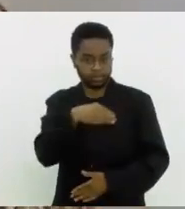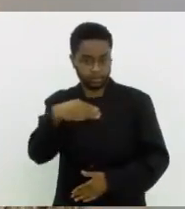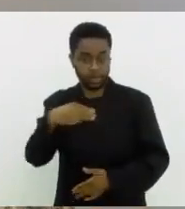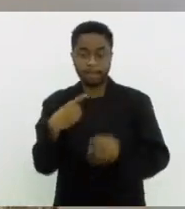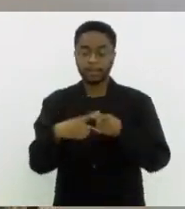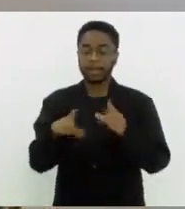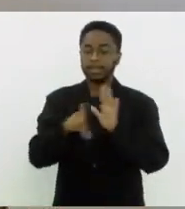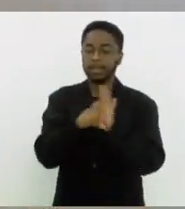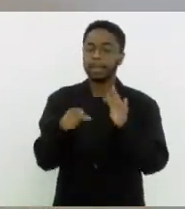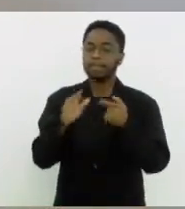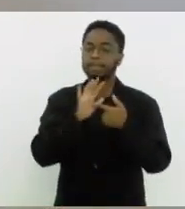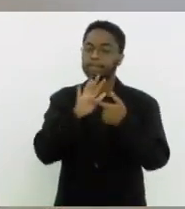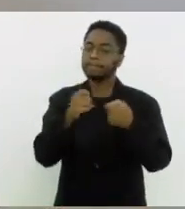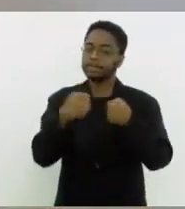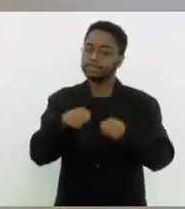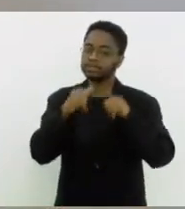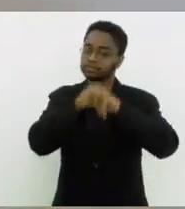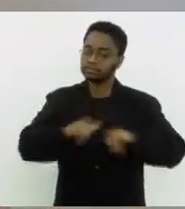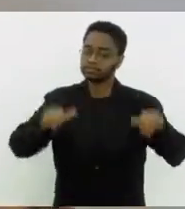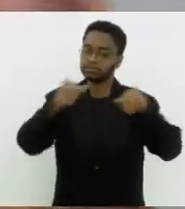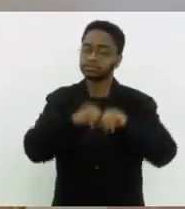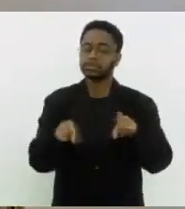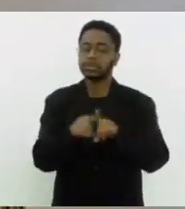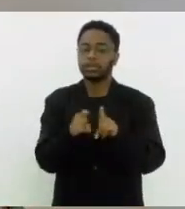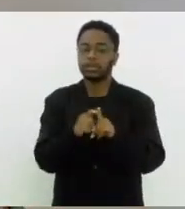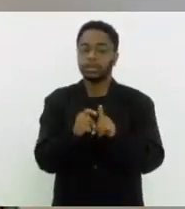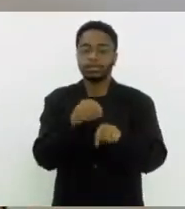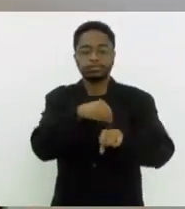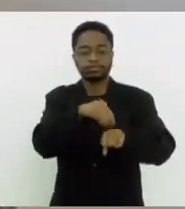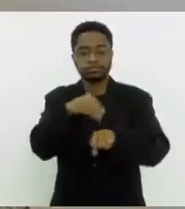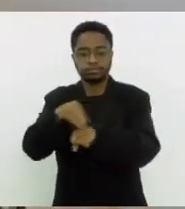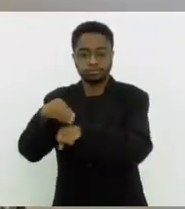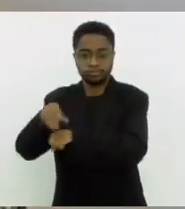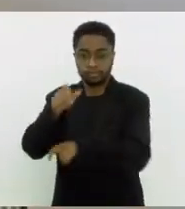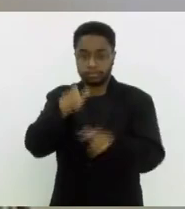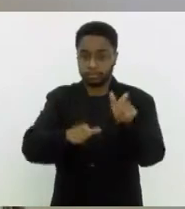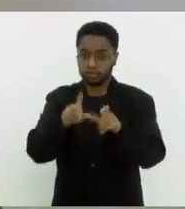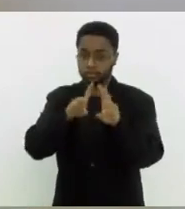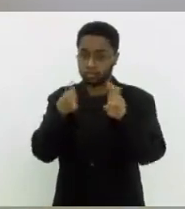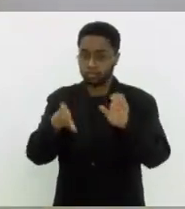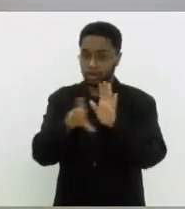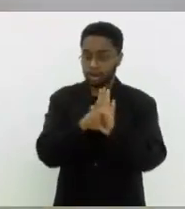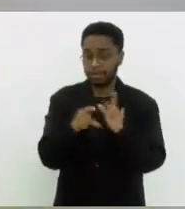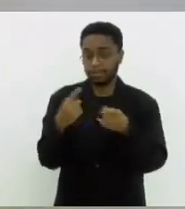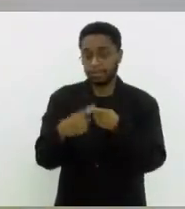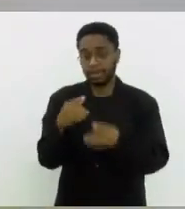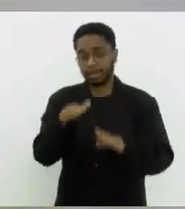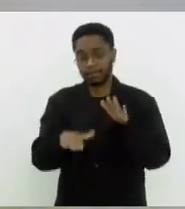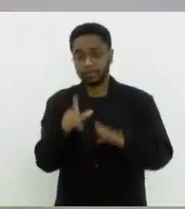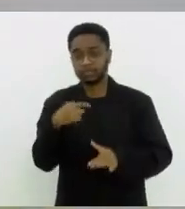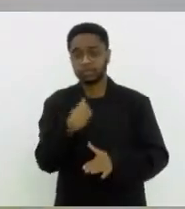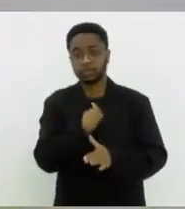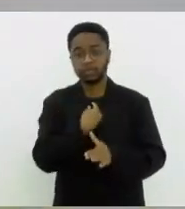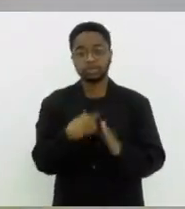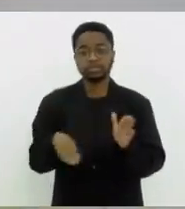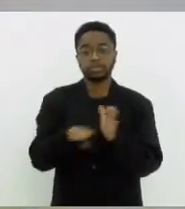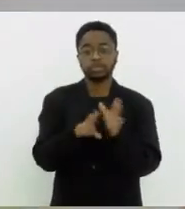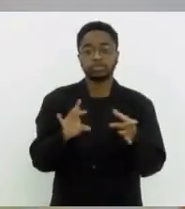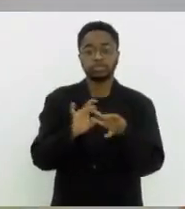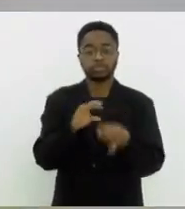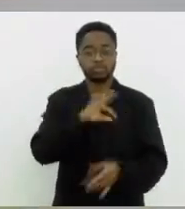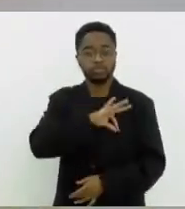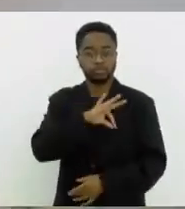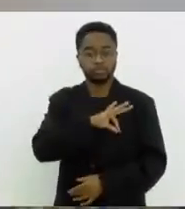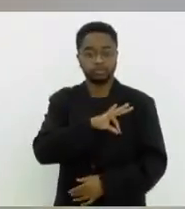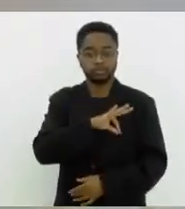fazer campanhas, têm que informar seus agentes sobre a lei. Muitas vezes a gente chega para um policial, para um